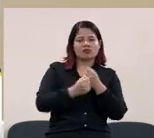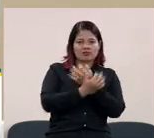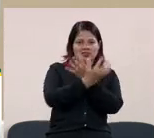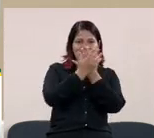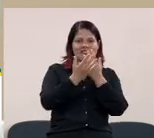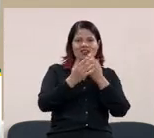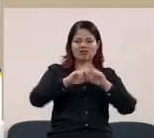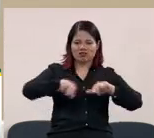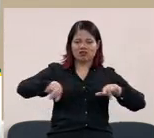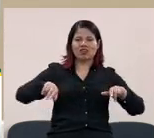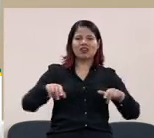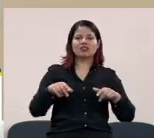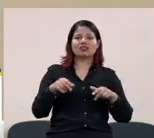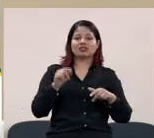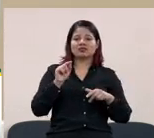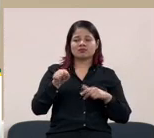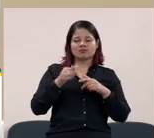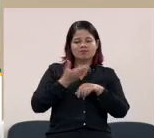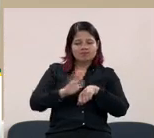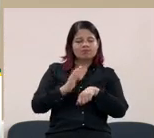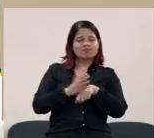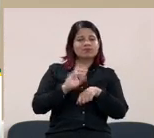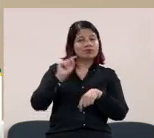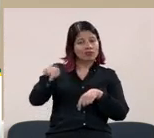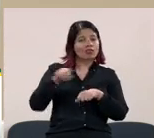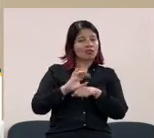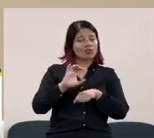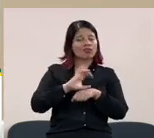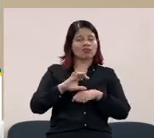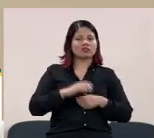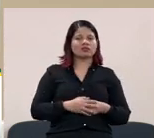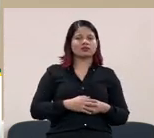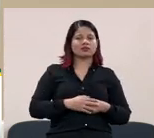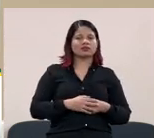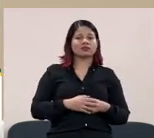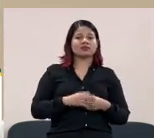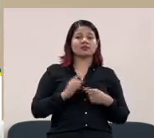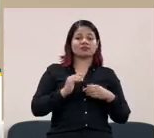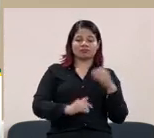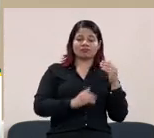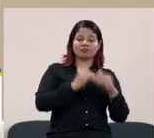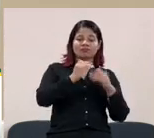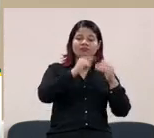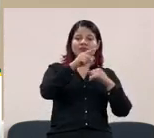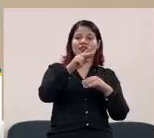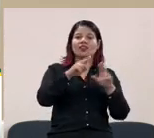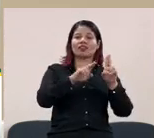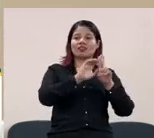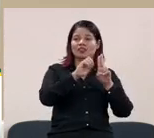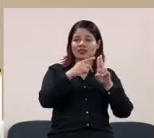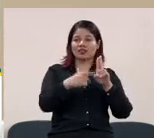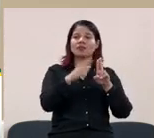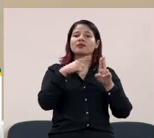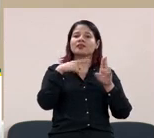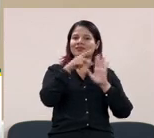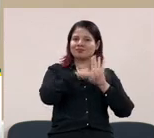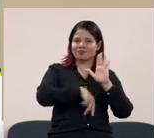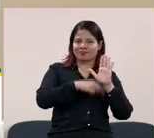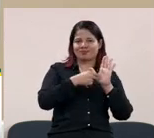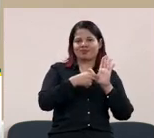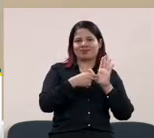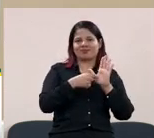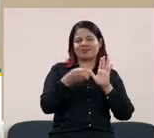ela necessita, que é um processo de uma universidade imponente, né? Esse projeto ele existe, ele está em negociação com o